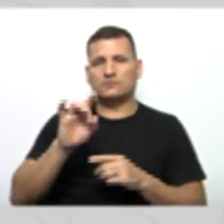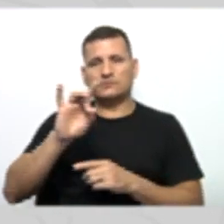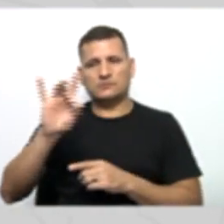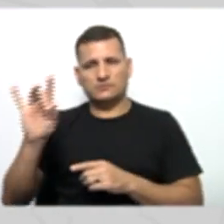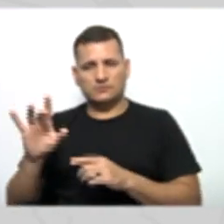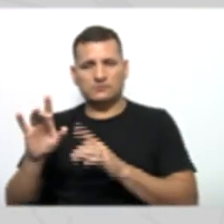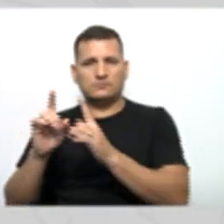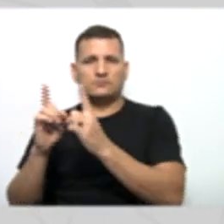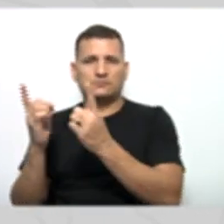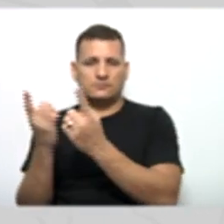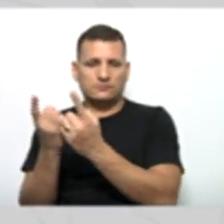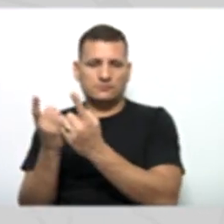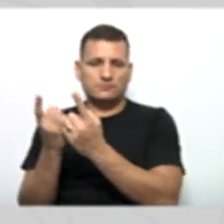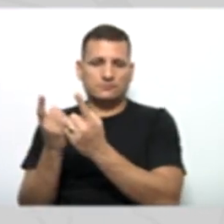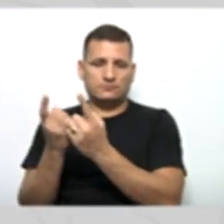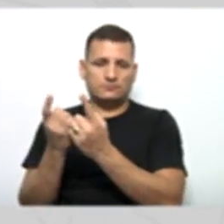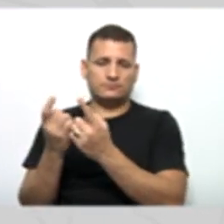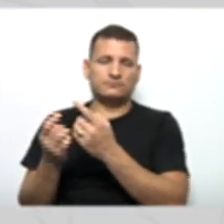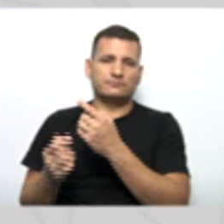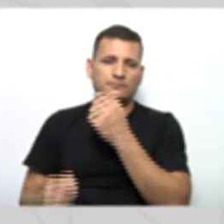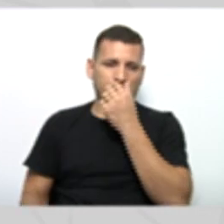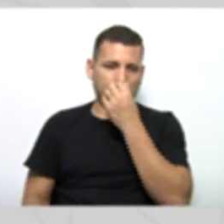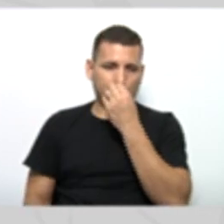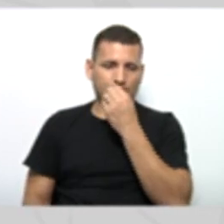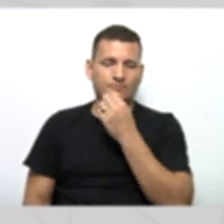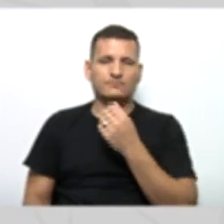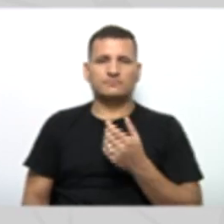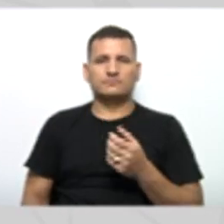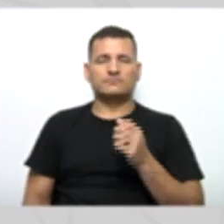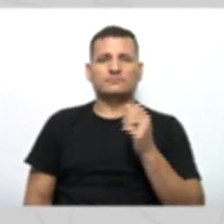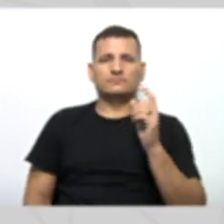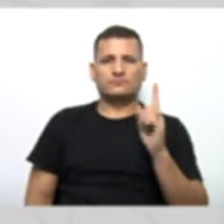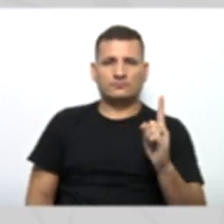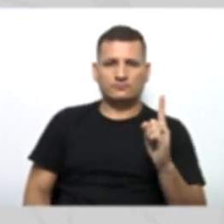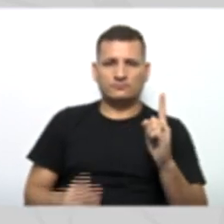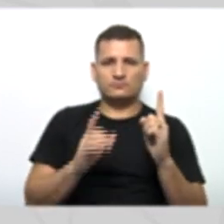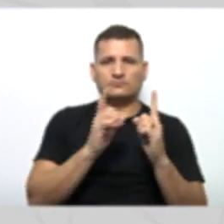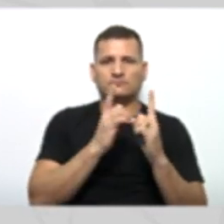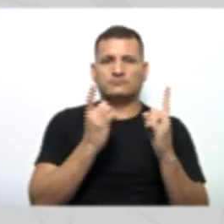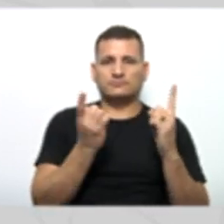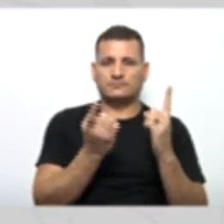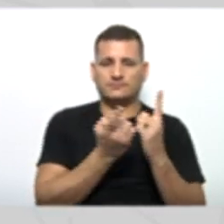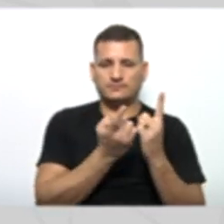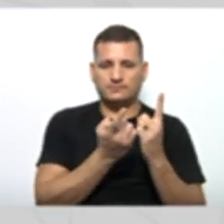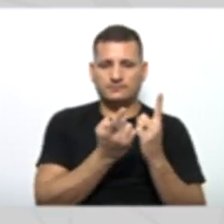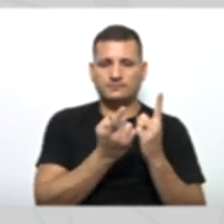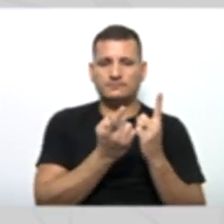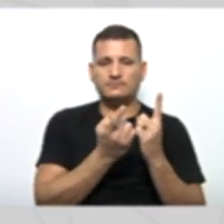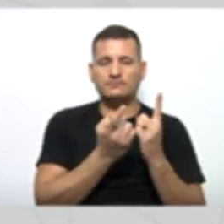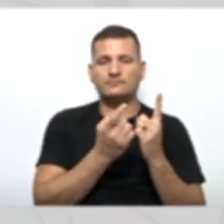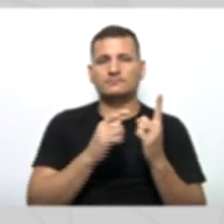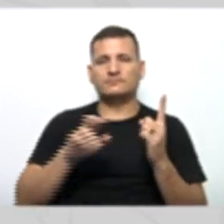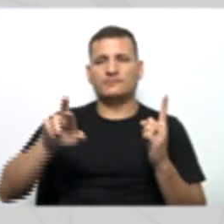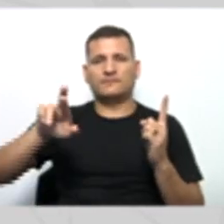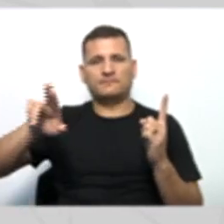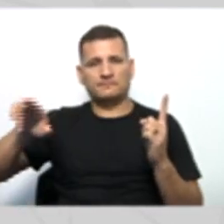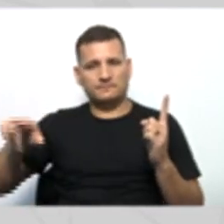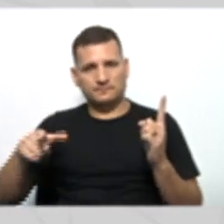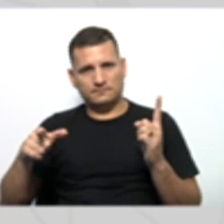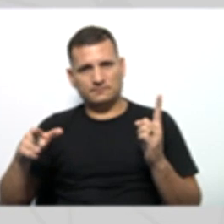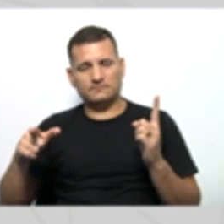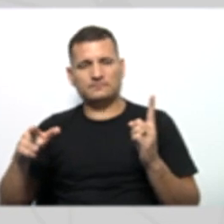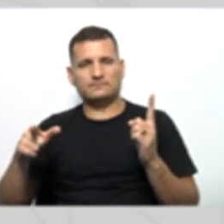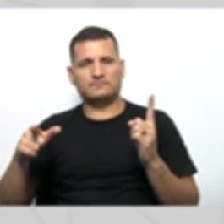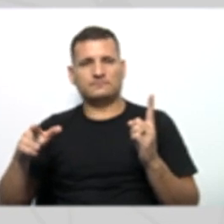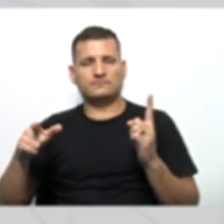Olha lá, ó. Um departamento para... Ó, aqui tem que ter um, né? Ó. Um departamento para